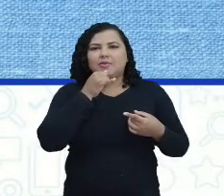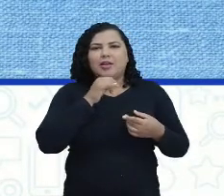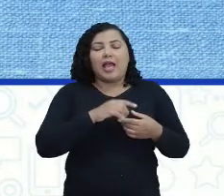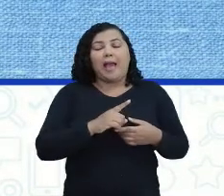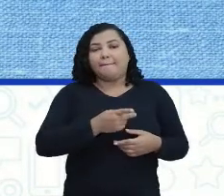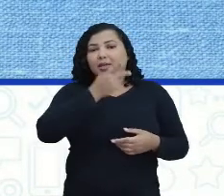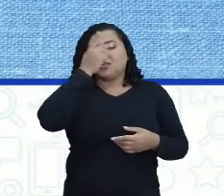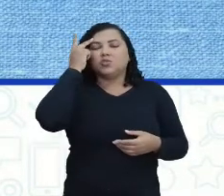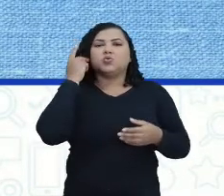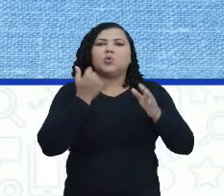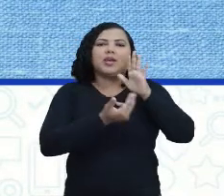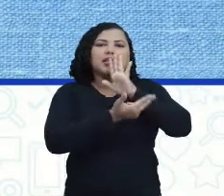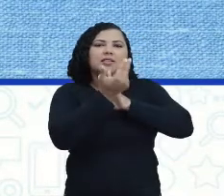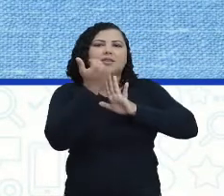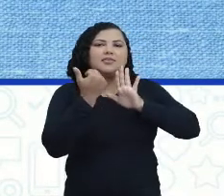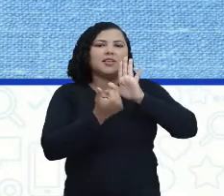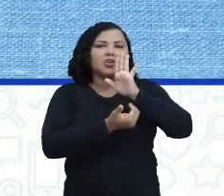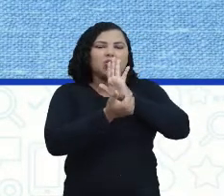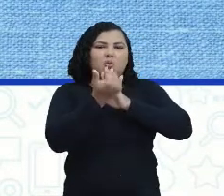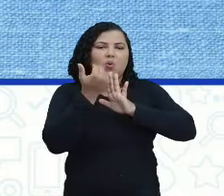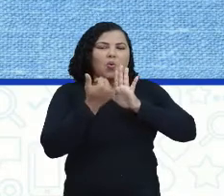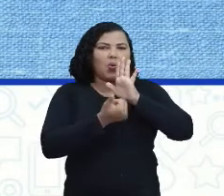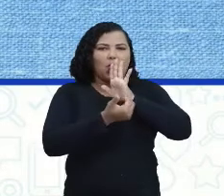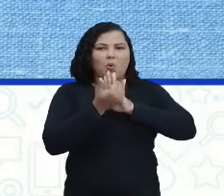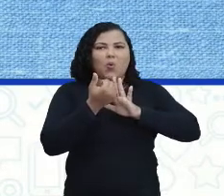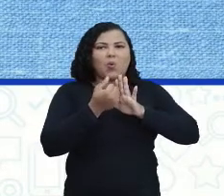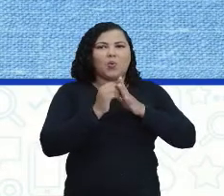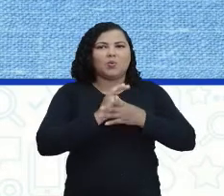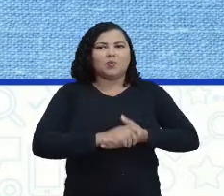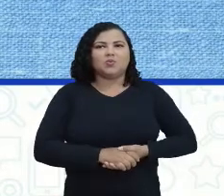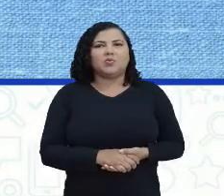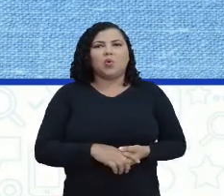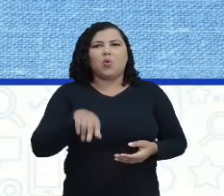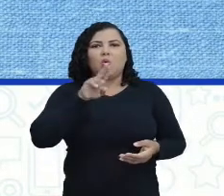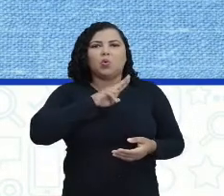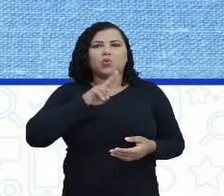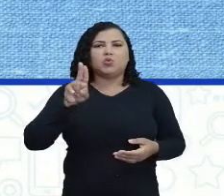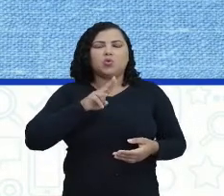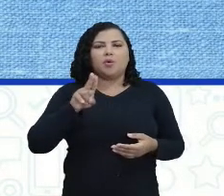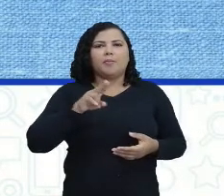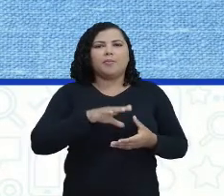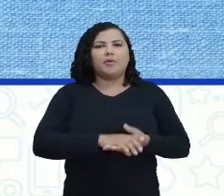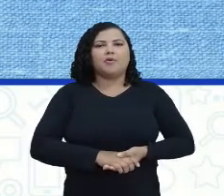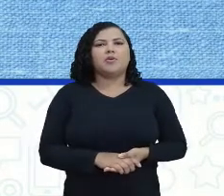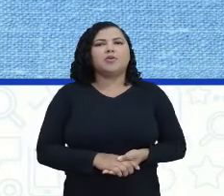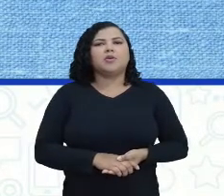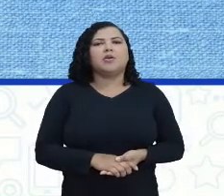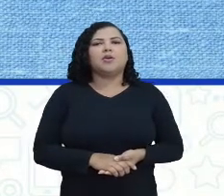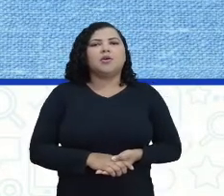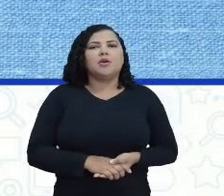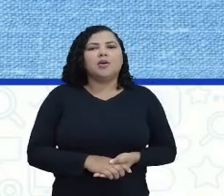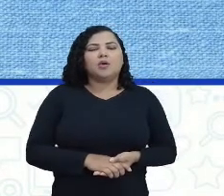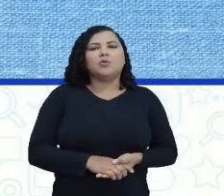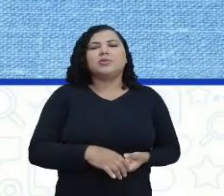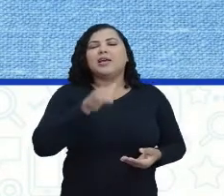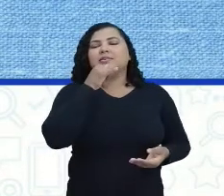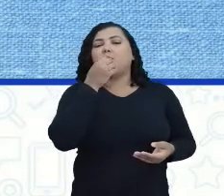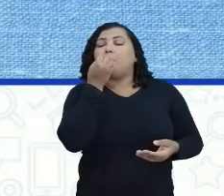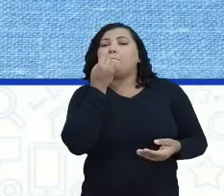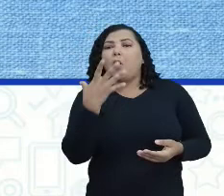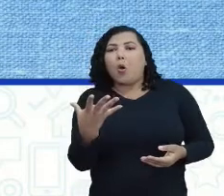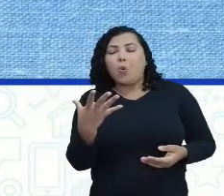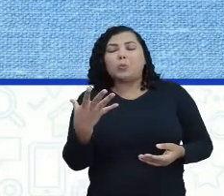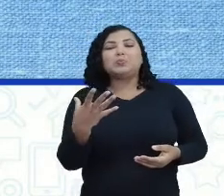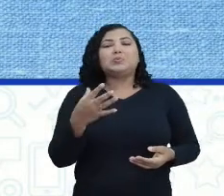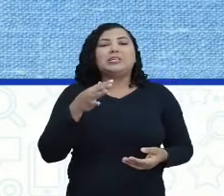desenhou o emoji não achou isso. O nome oficial é rosto com aparência de triunfo. Então triunfo é uma coisa boa.